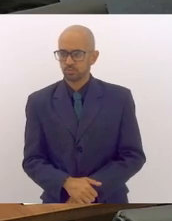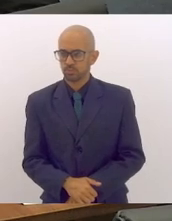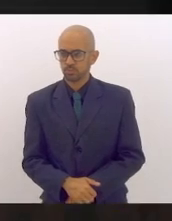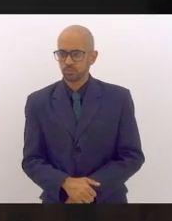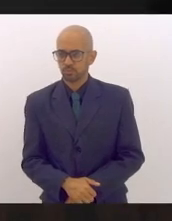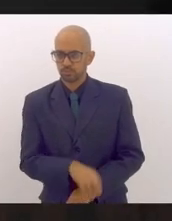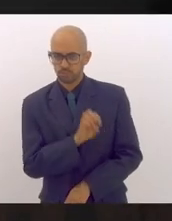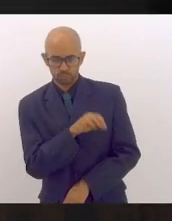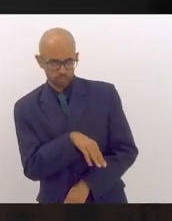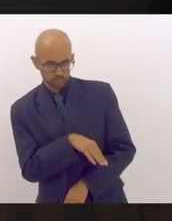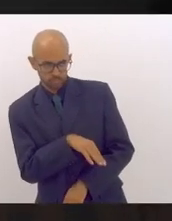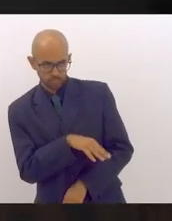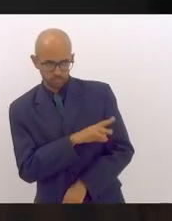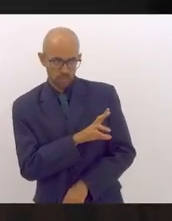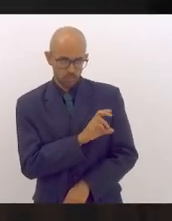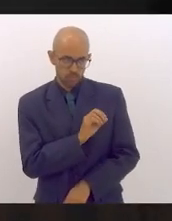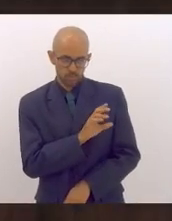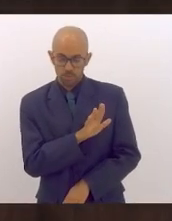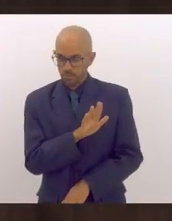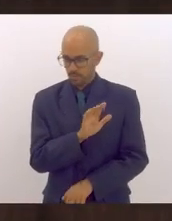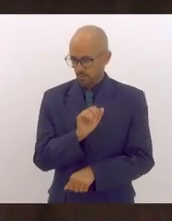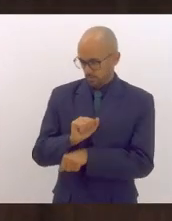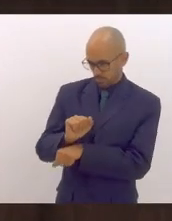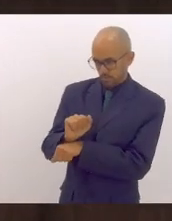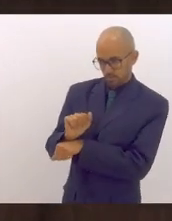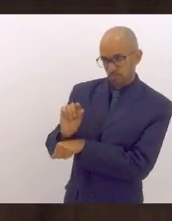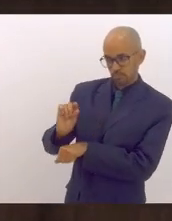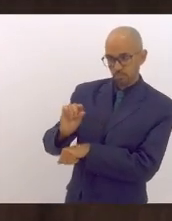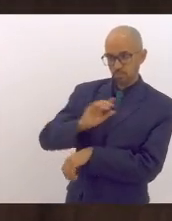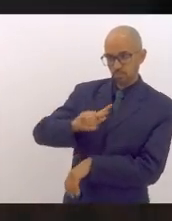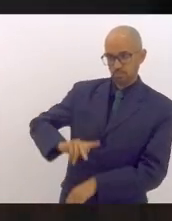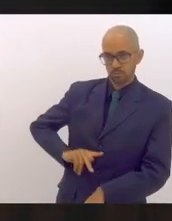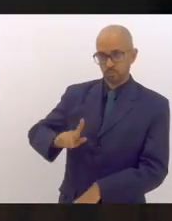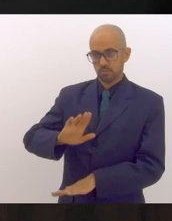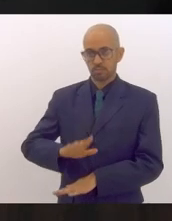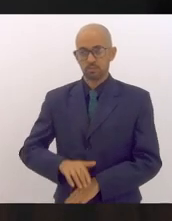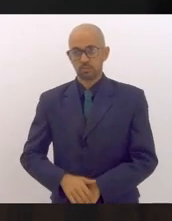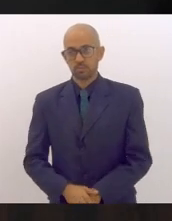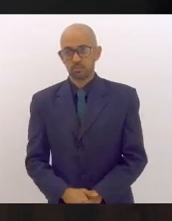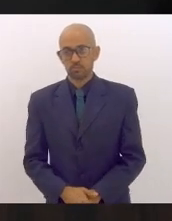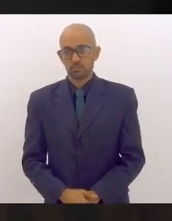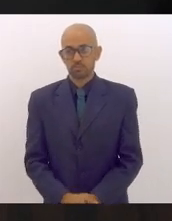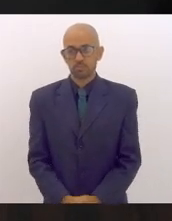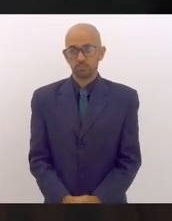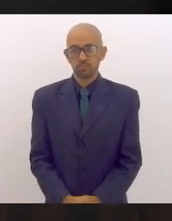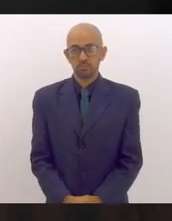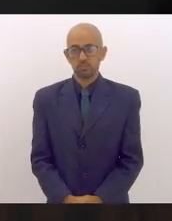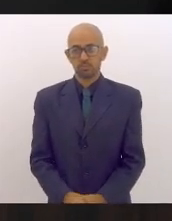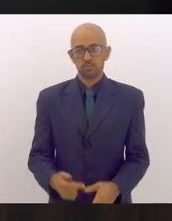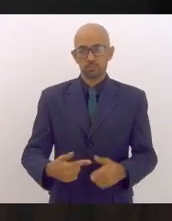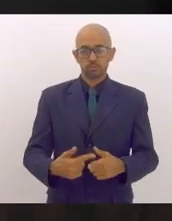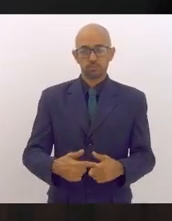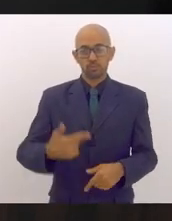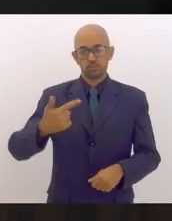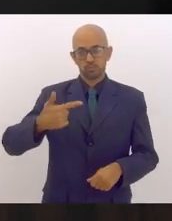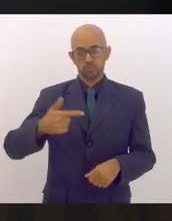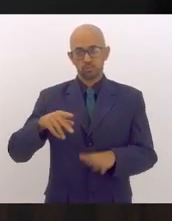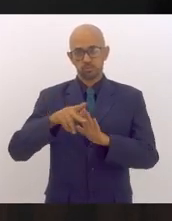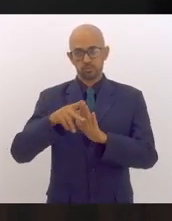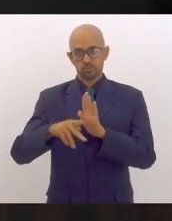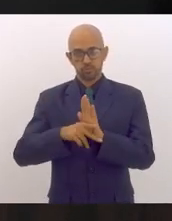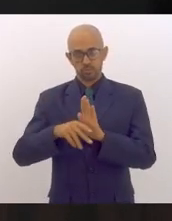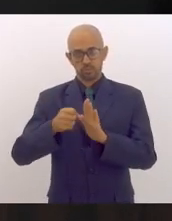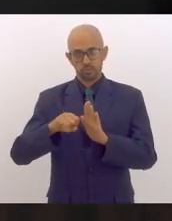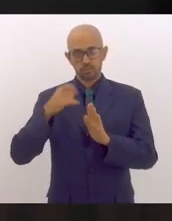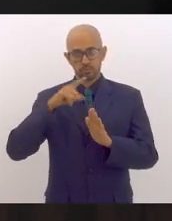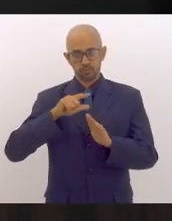Sim ou não? Deixa eu olhar, presidente. Porque aí eu o segundo projeto, porque aí eu avanço no segundo,